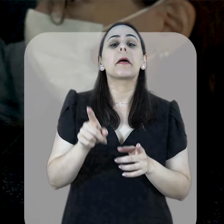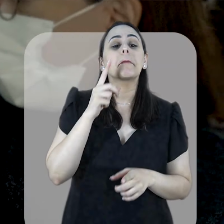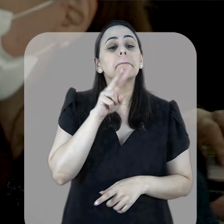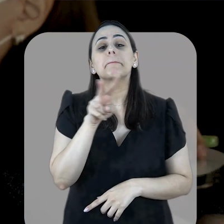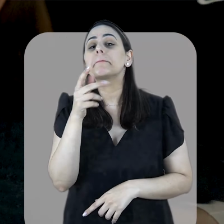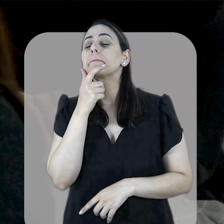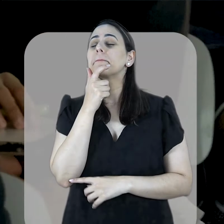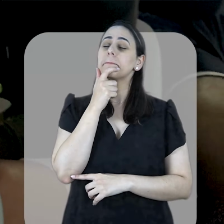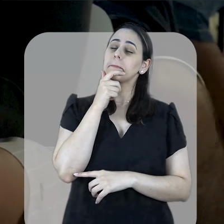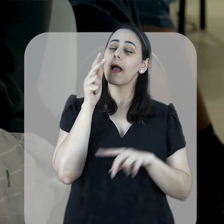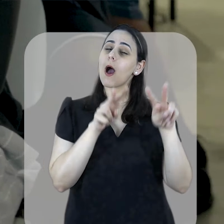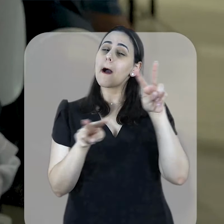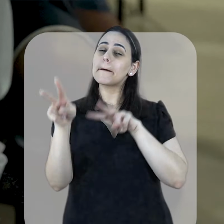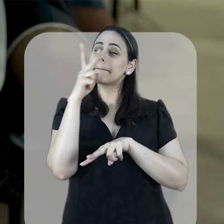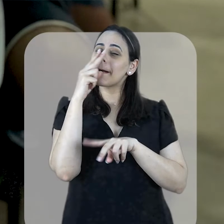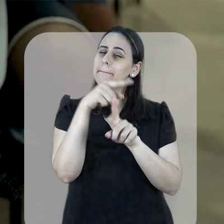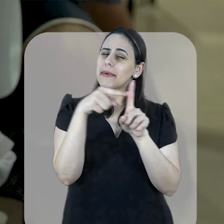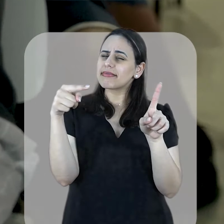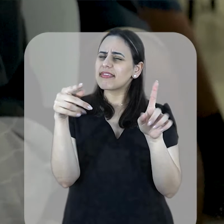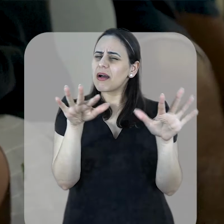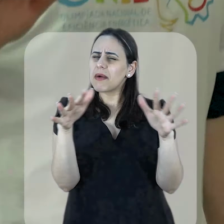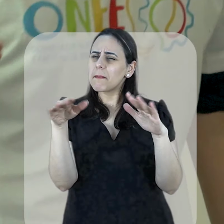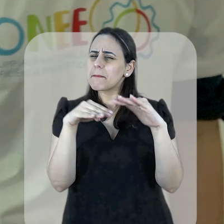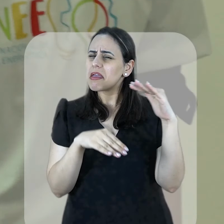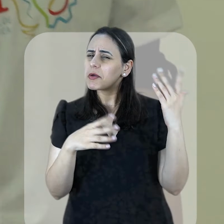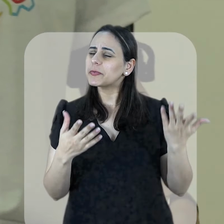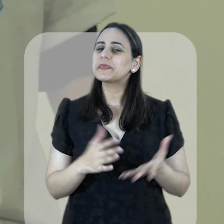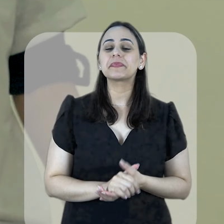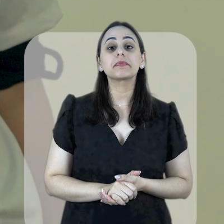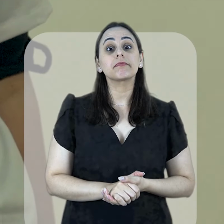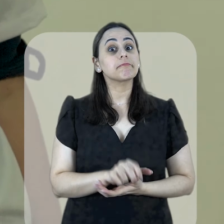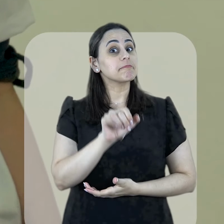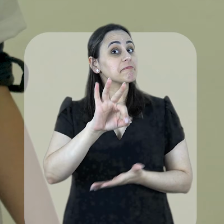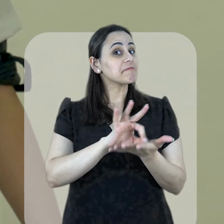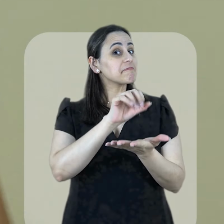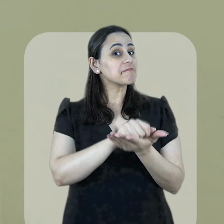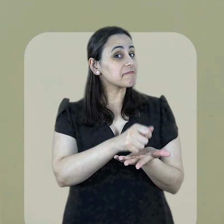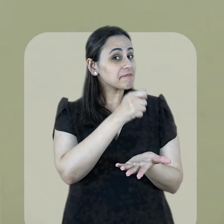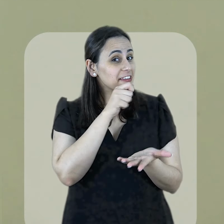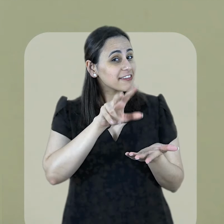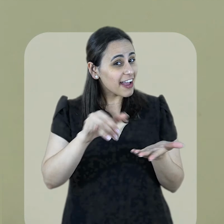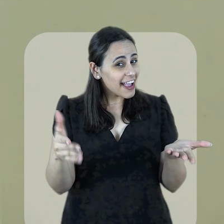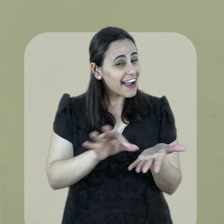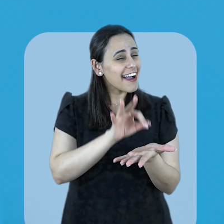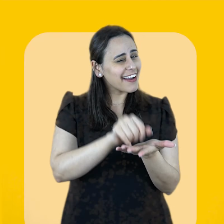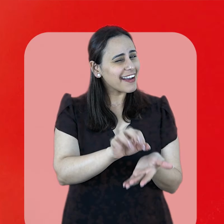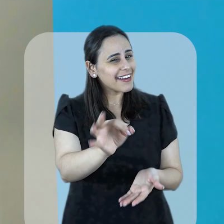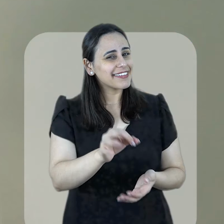Deixa eu ver aqui. Pelo visual, um pouquinho menos que a metade, parece? E os que não estão inscritos ainda vão se inscrever agora, né,